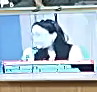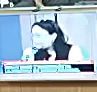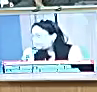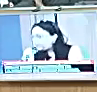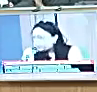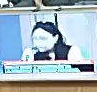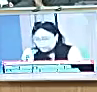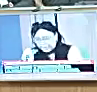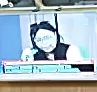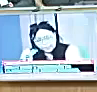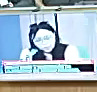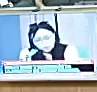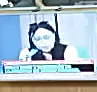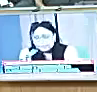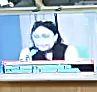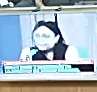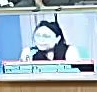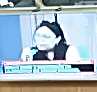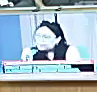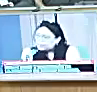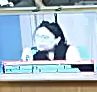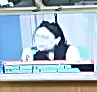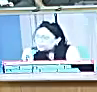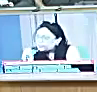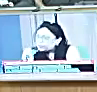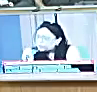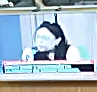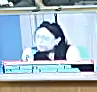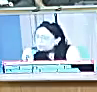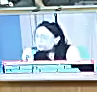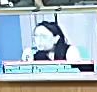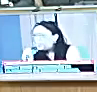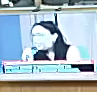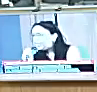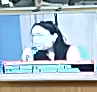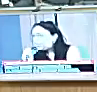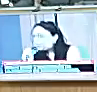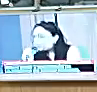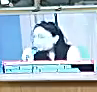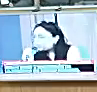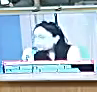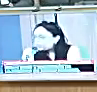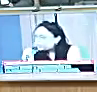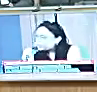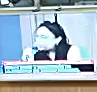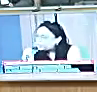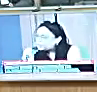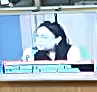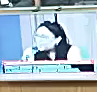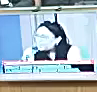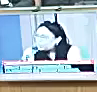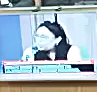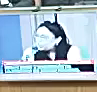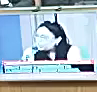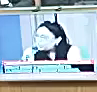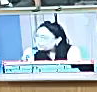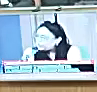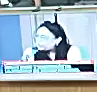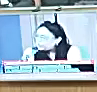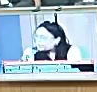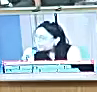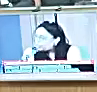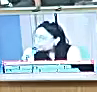fez também um desaire no que o sistema prisional ele é composto é de uma série de de